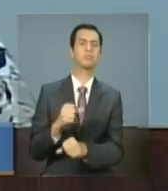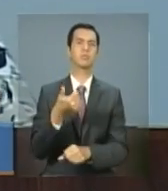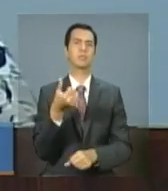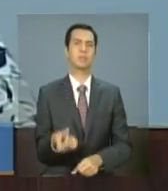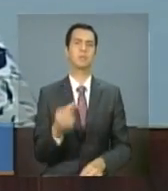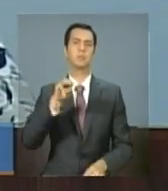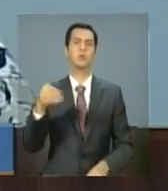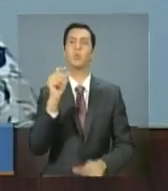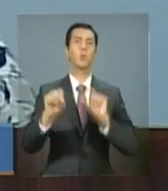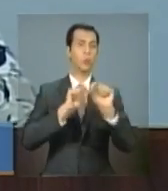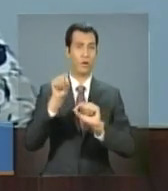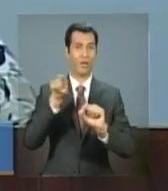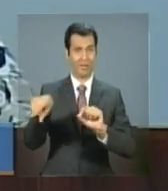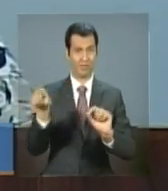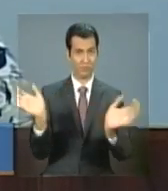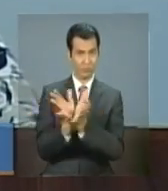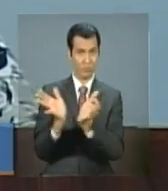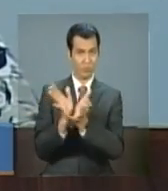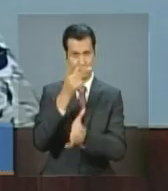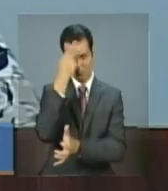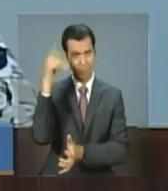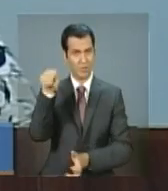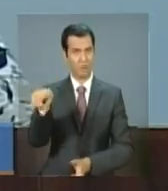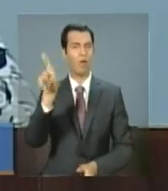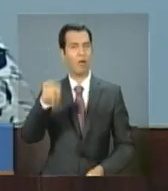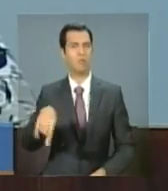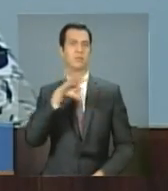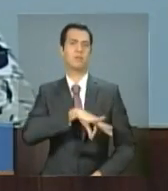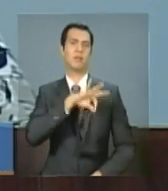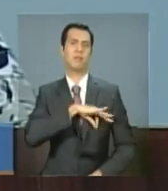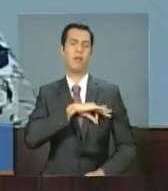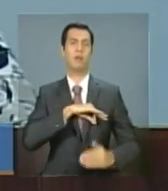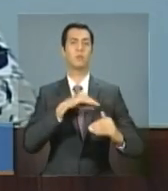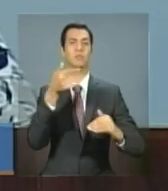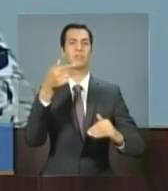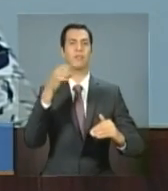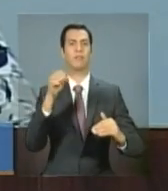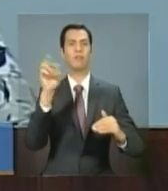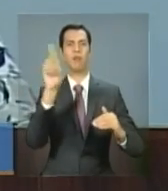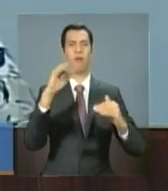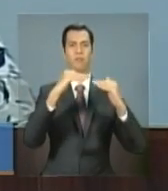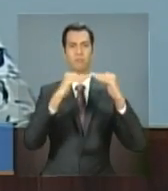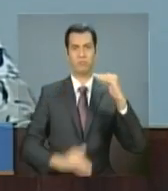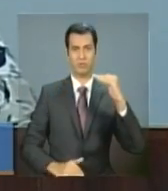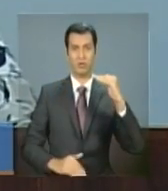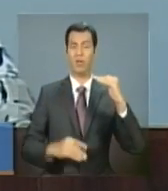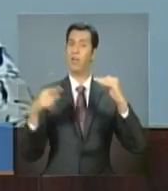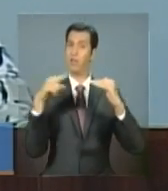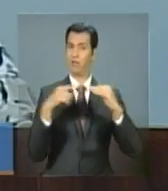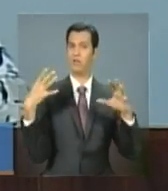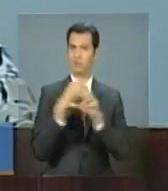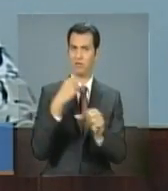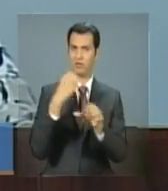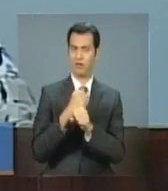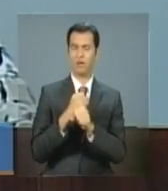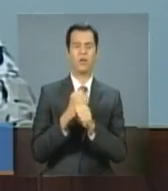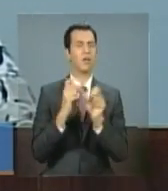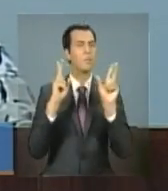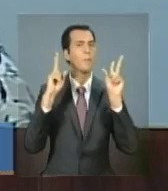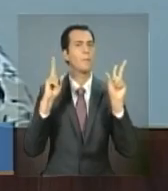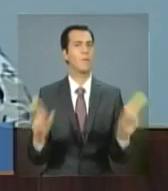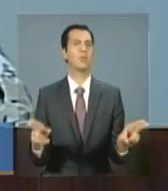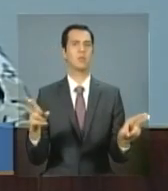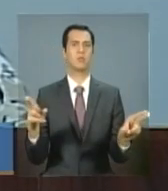uma renda por pessoa menor do que R$ 70,00. É o mesmo recorte do que nós utilizamos